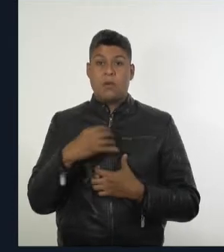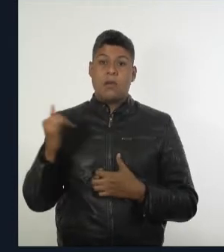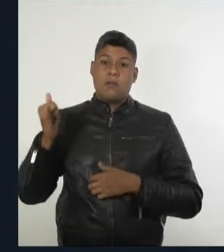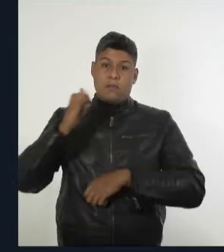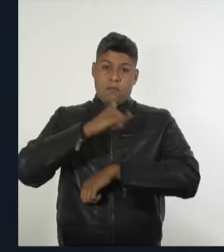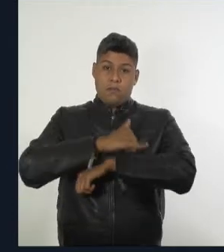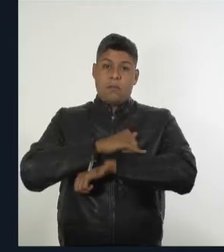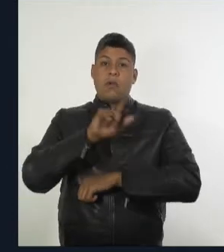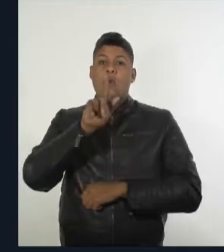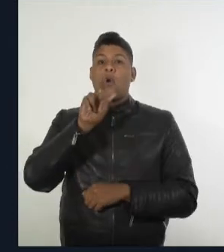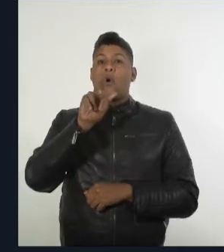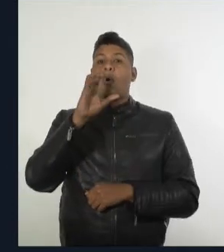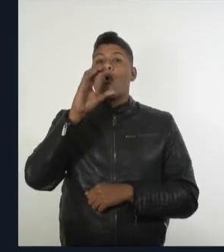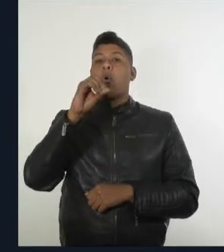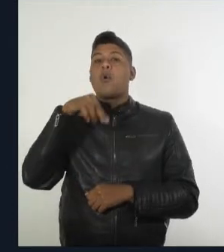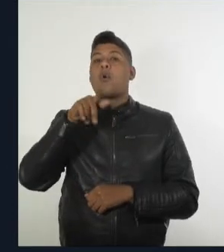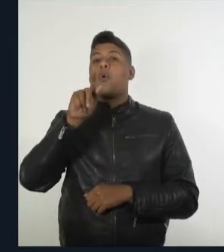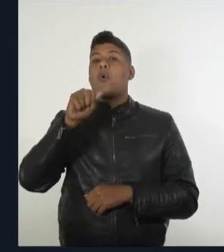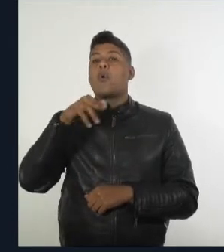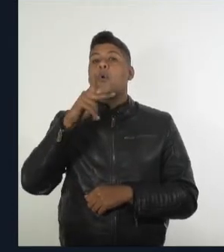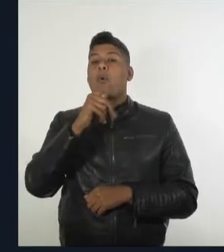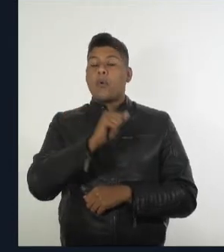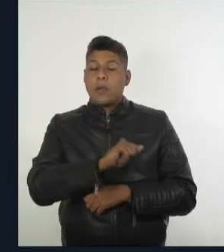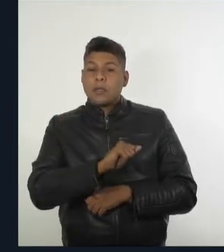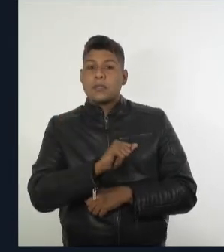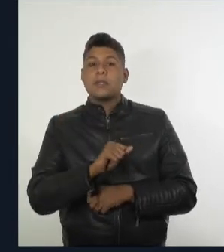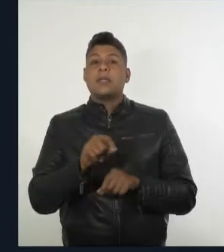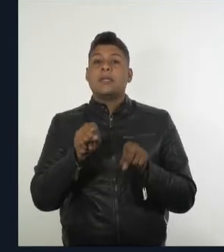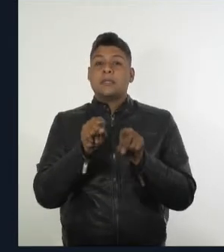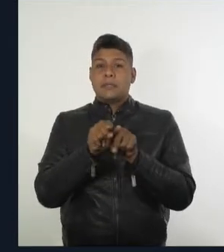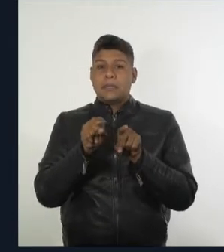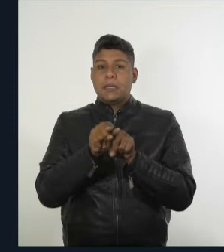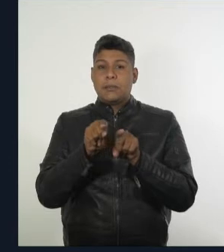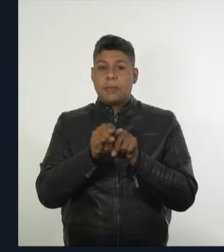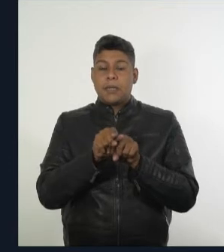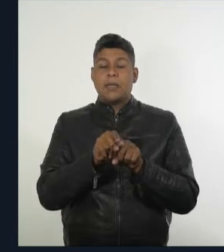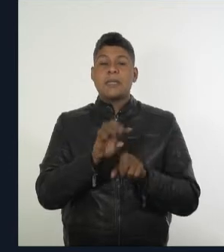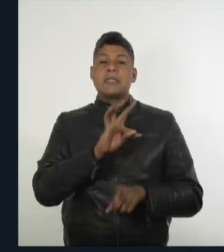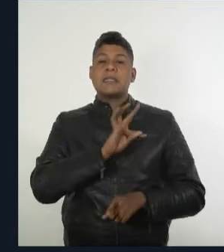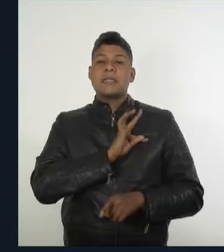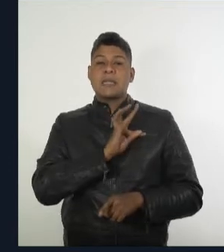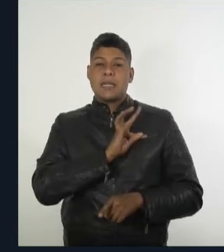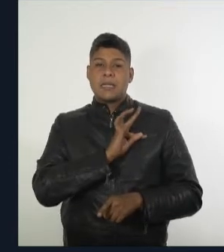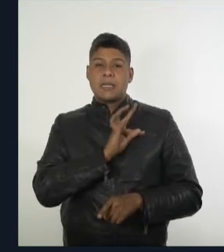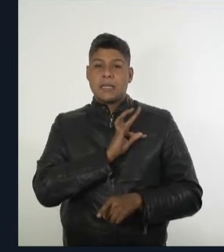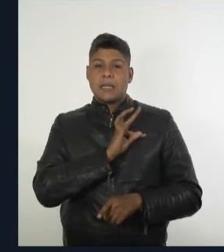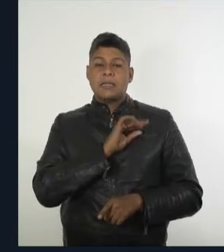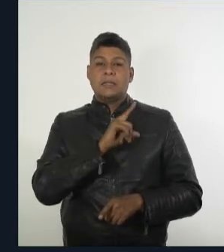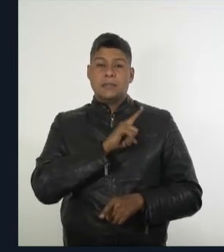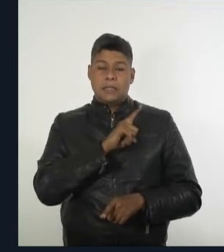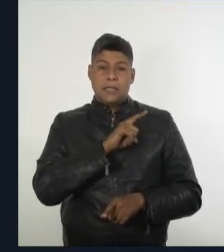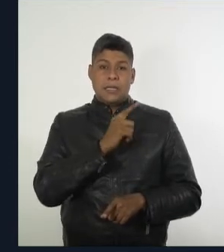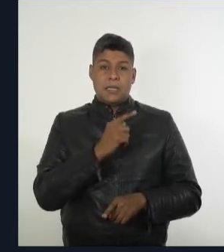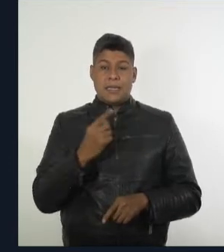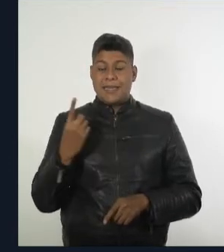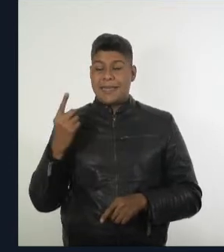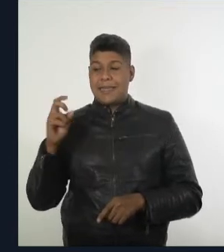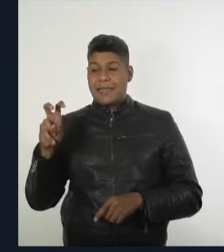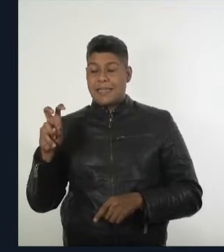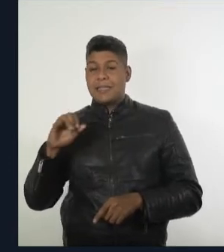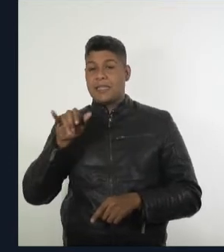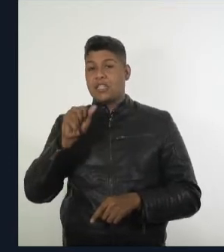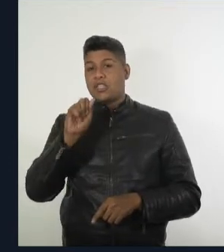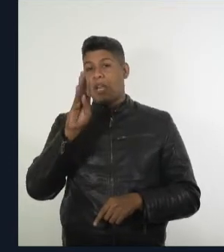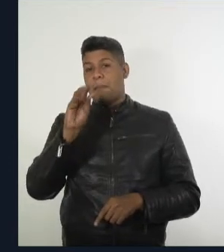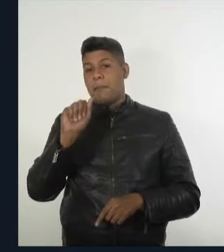de Congonhas, 28 no terminal rodoviário do Tietê, 15 no Jabaquara e